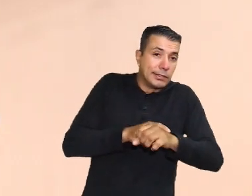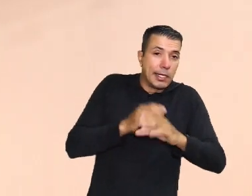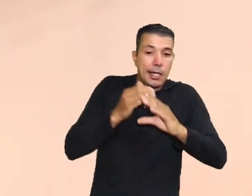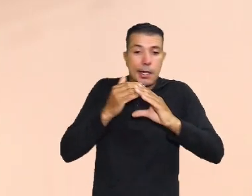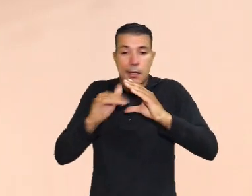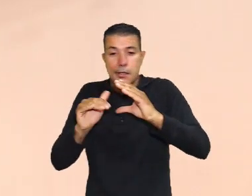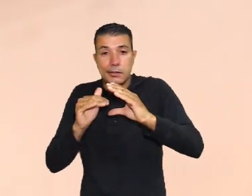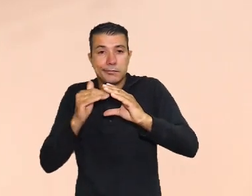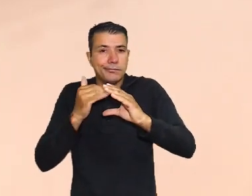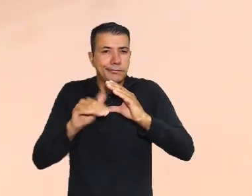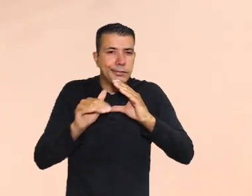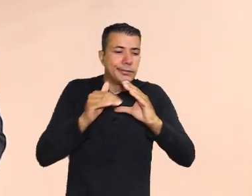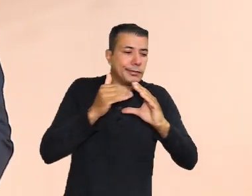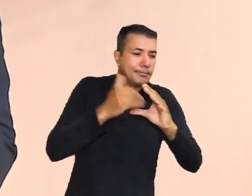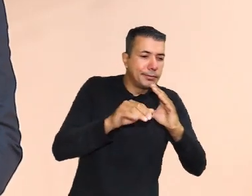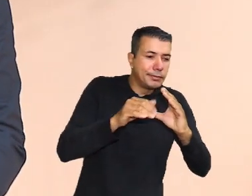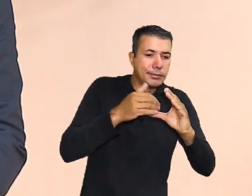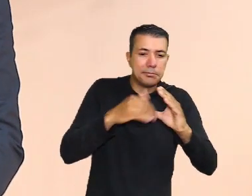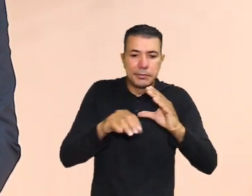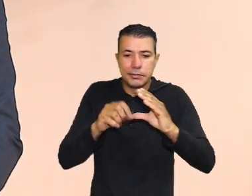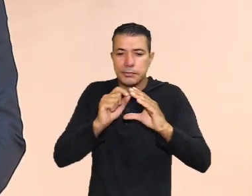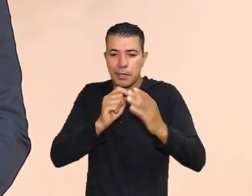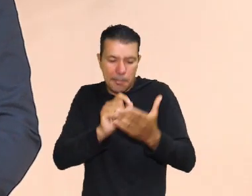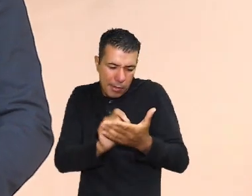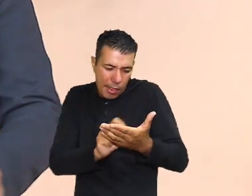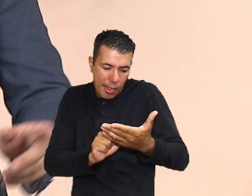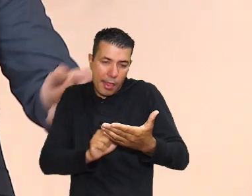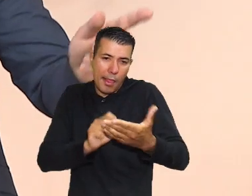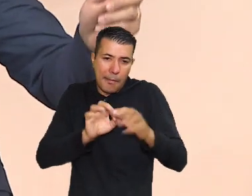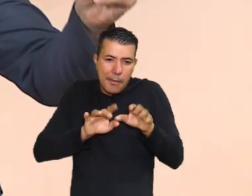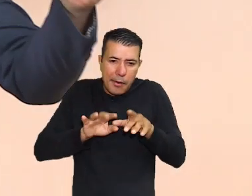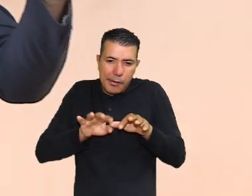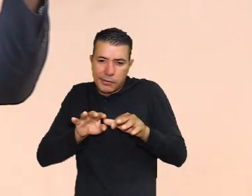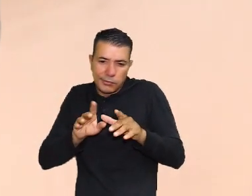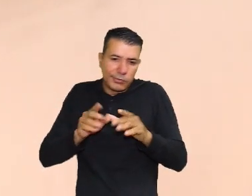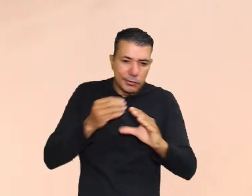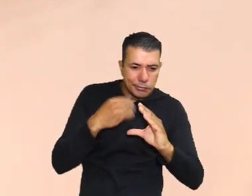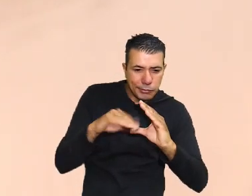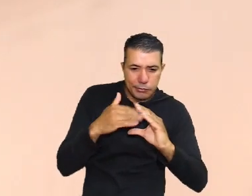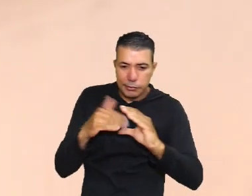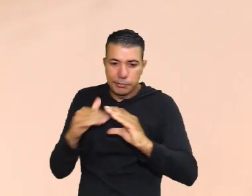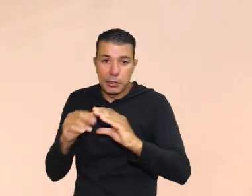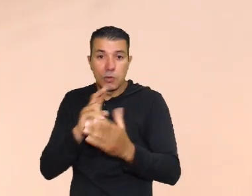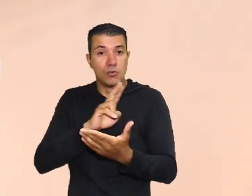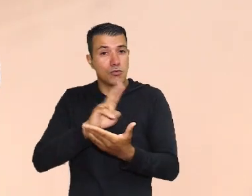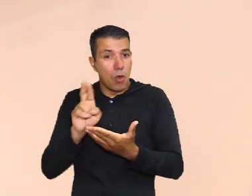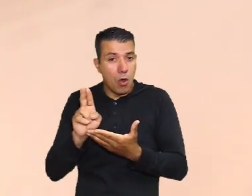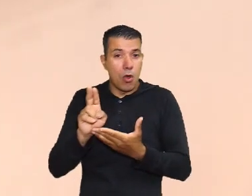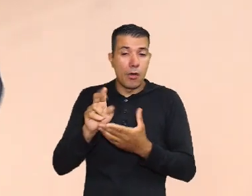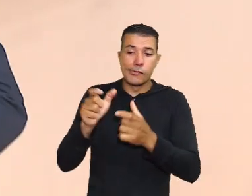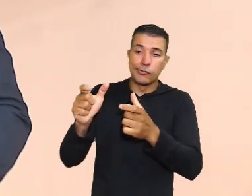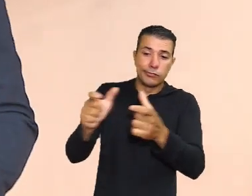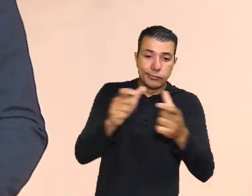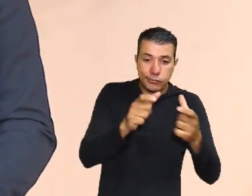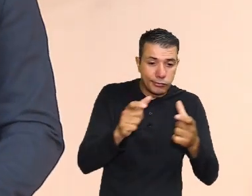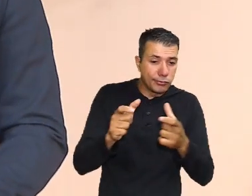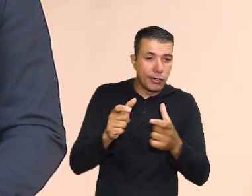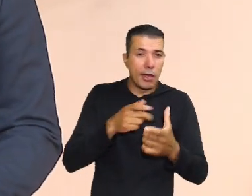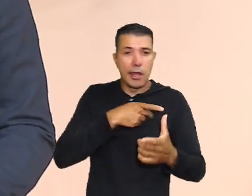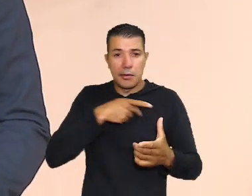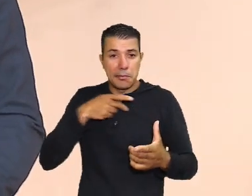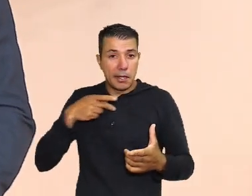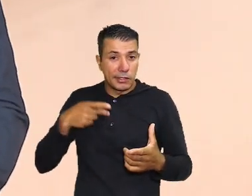comentar aí nesta live especial. Você começa a colocar aí o seu nome, o nome do seu pastor,